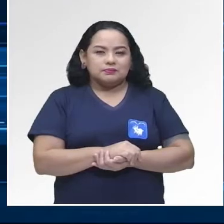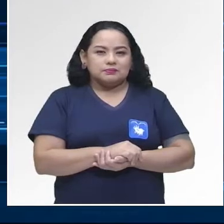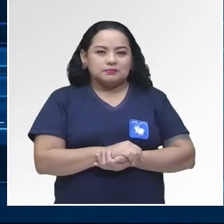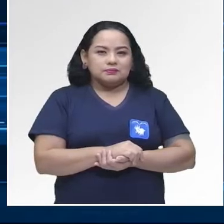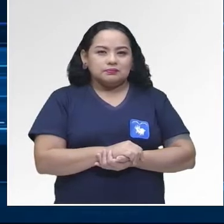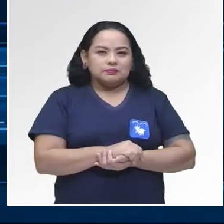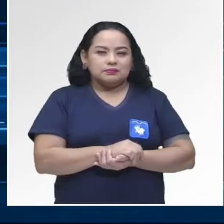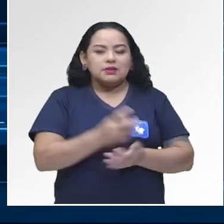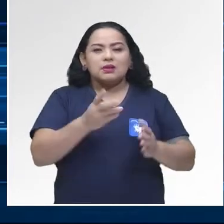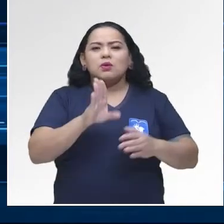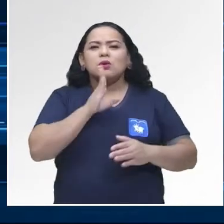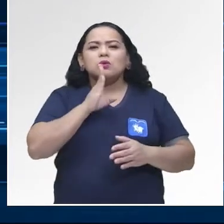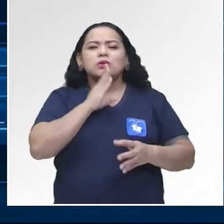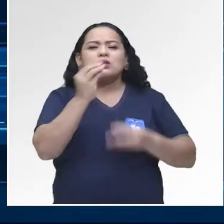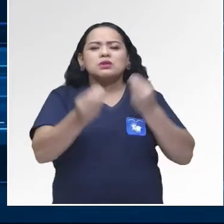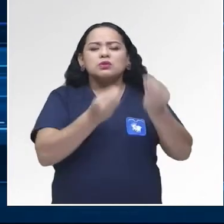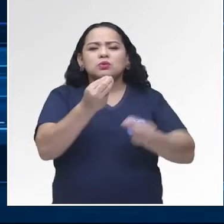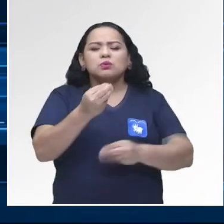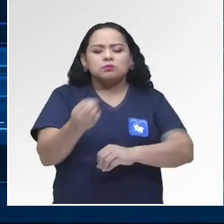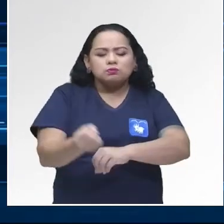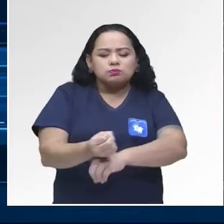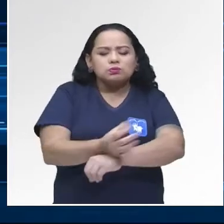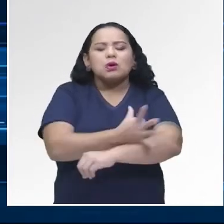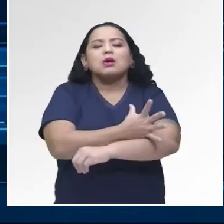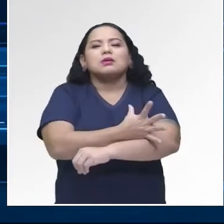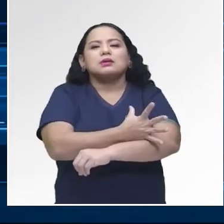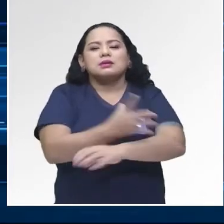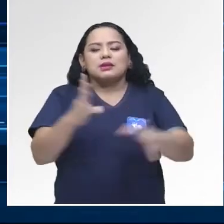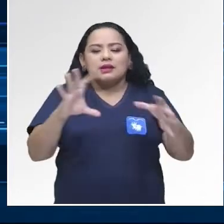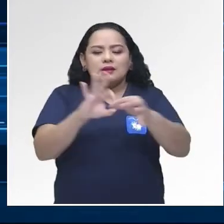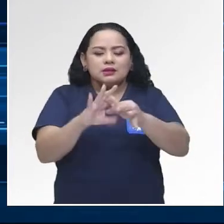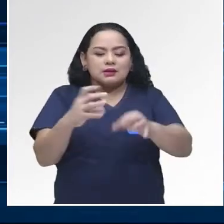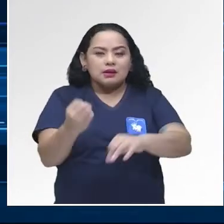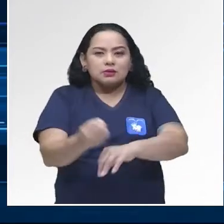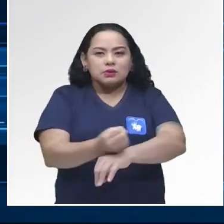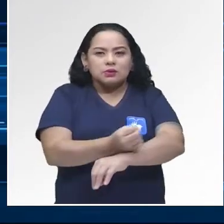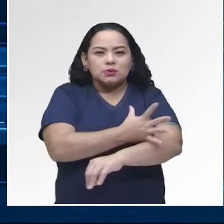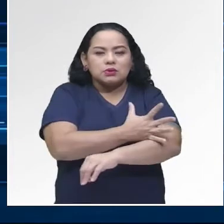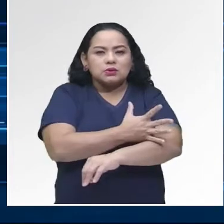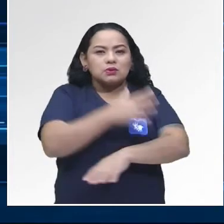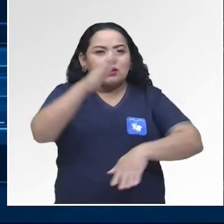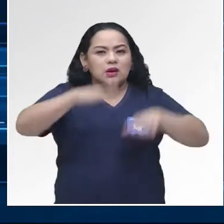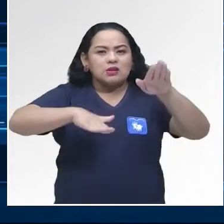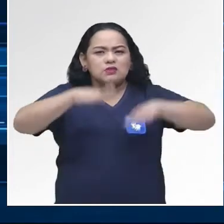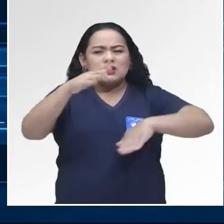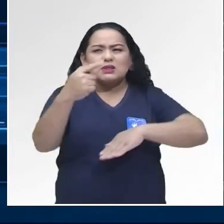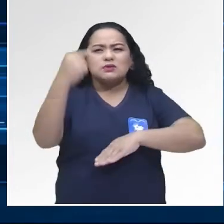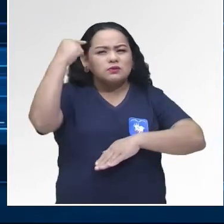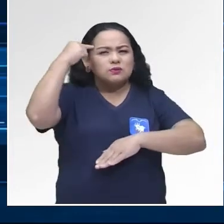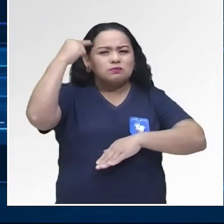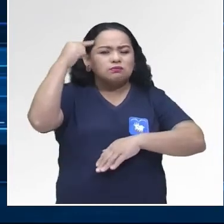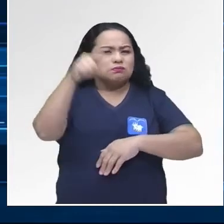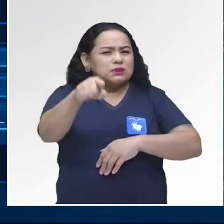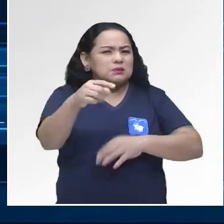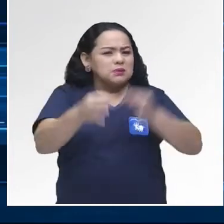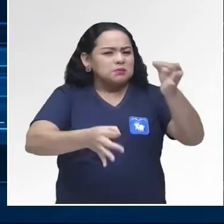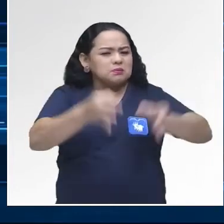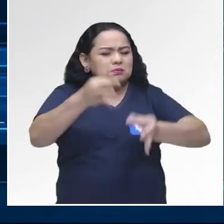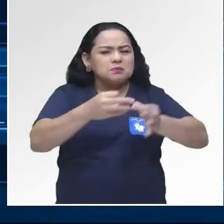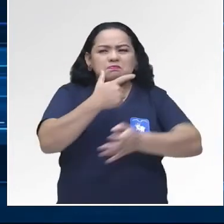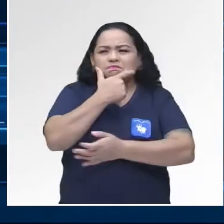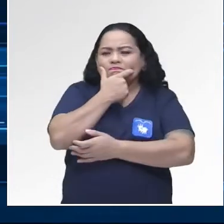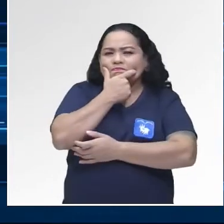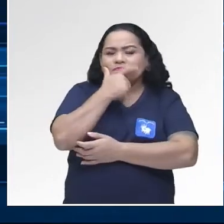Então, é marcado pelas nossas emoções. Então, você muitas vezes não faz um julgamento, você não faz uma análise,